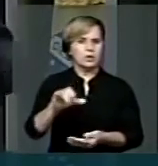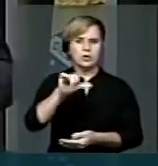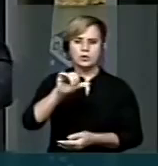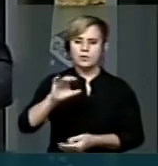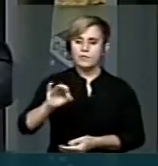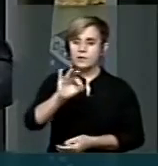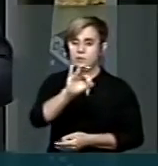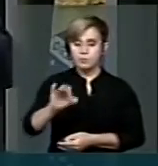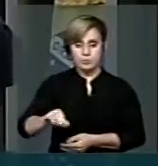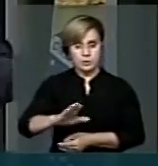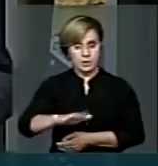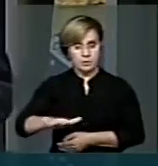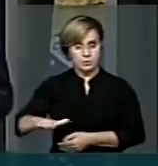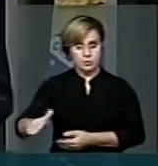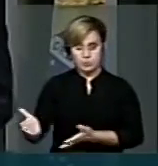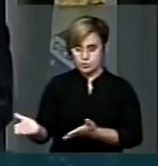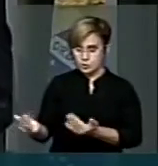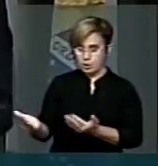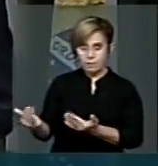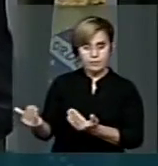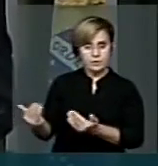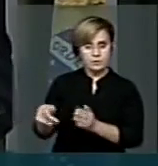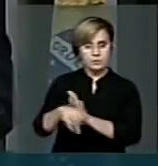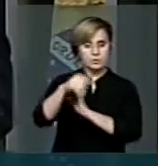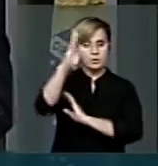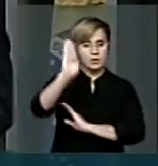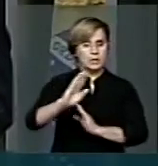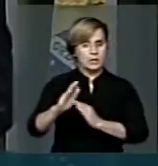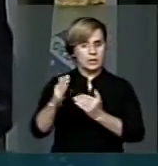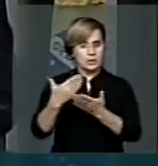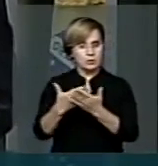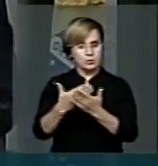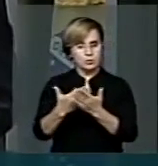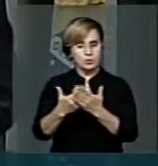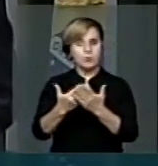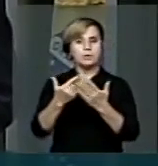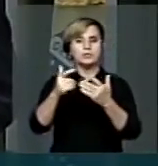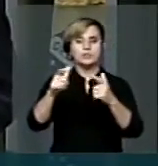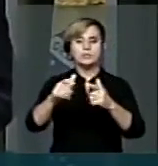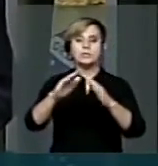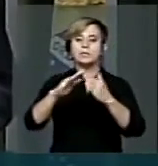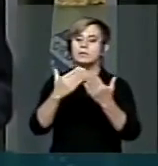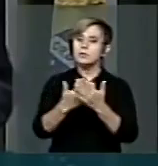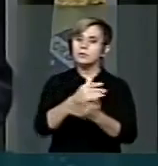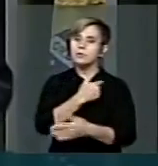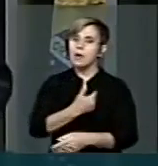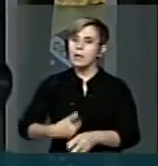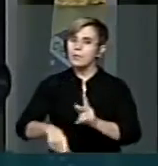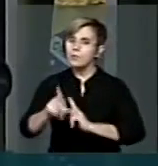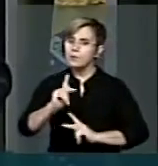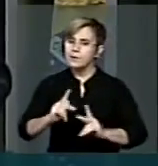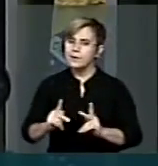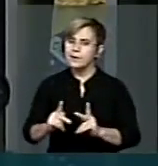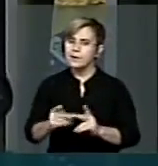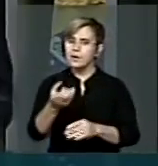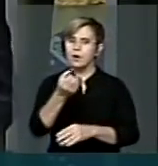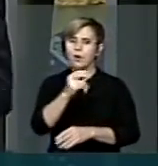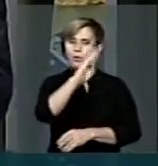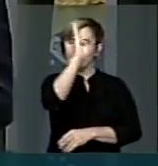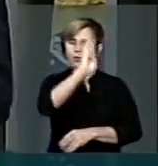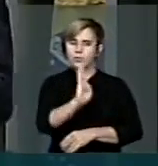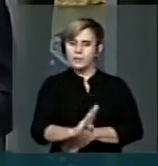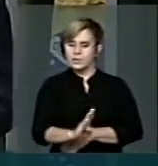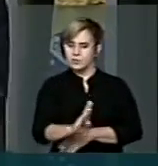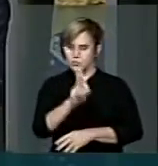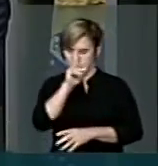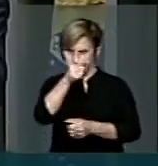da infância e da juventude brasileira que estuda nas escolas públicas. Ou o Brasil leva isso a sério, ou o Brasil dá um